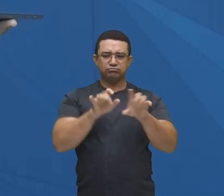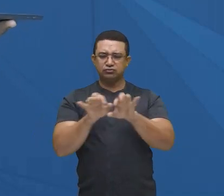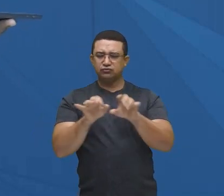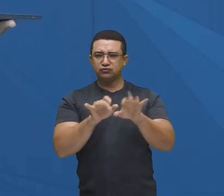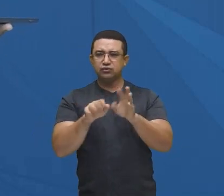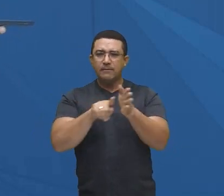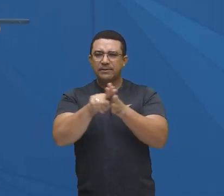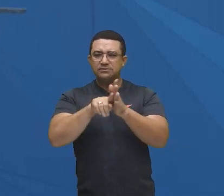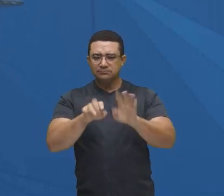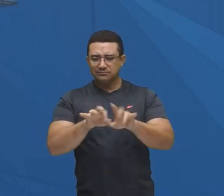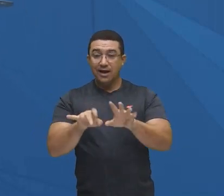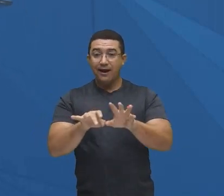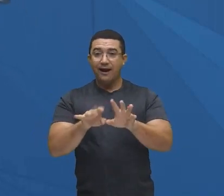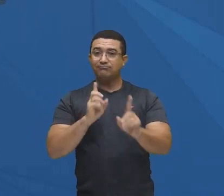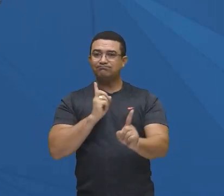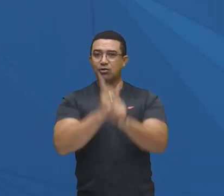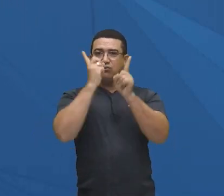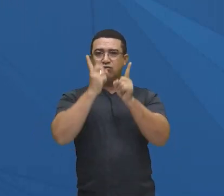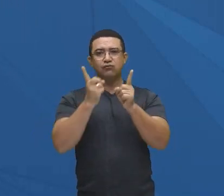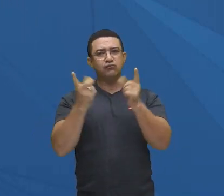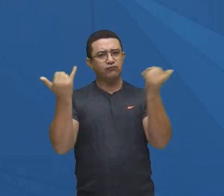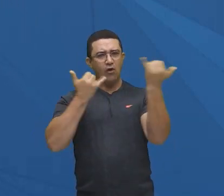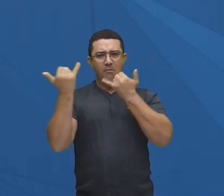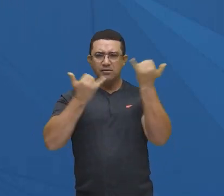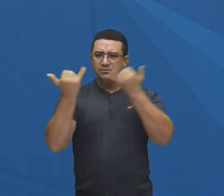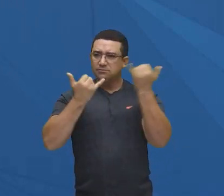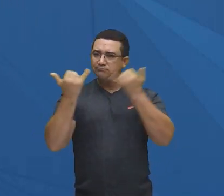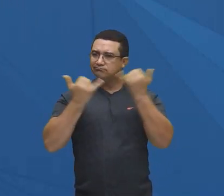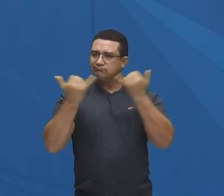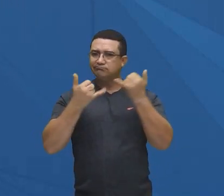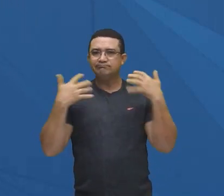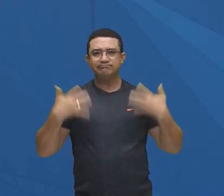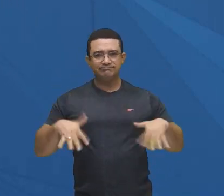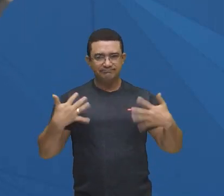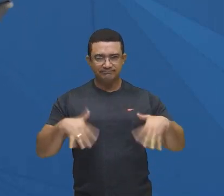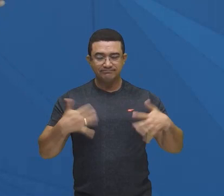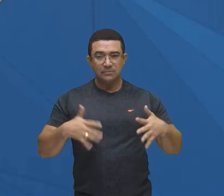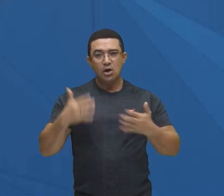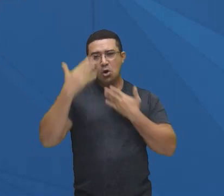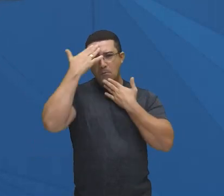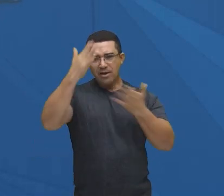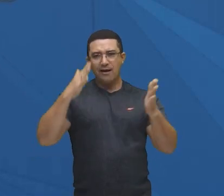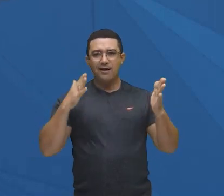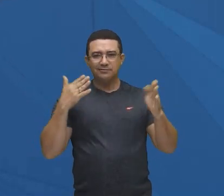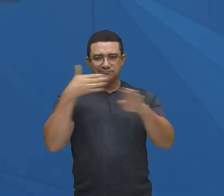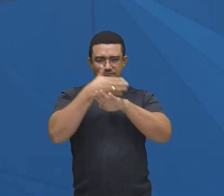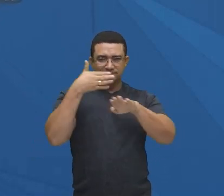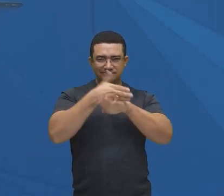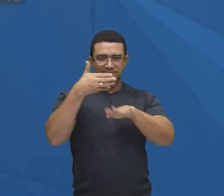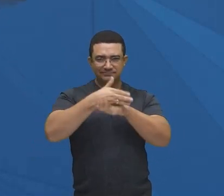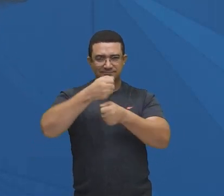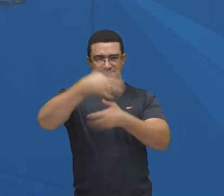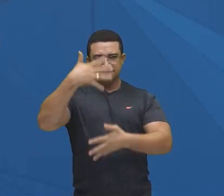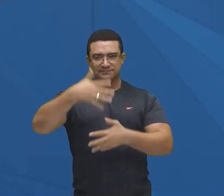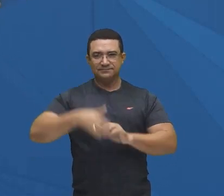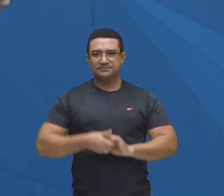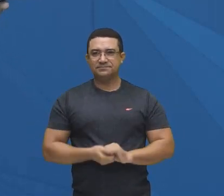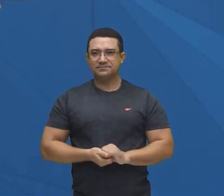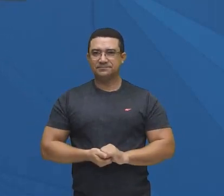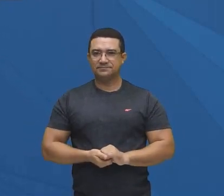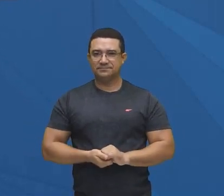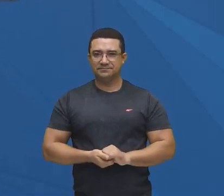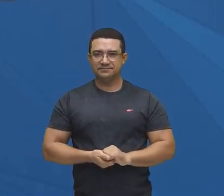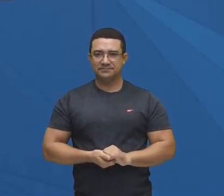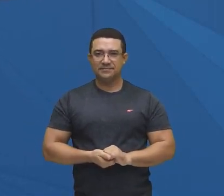de informação. Valeu, João. Obrigada por participar. E olha só, né, a gente está vendo aí